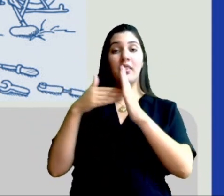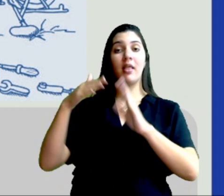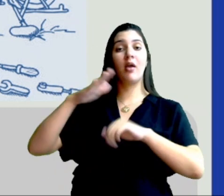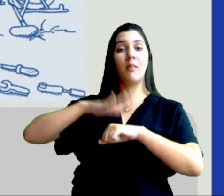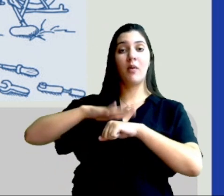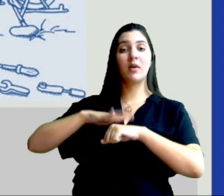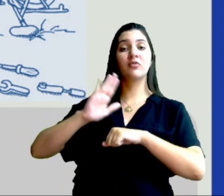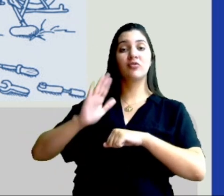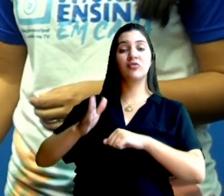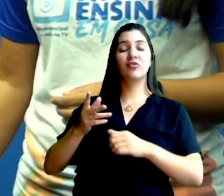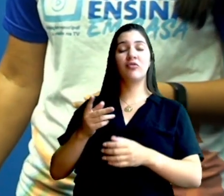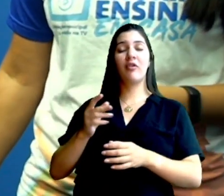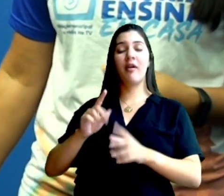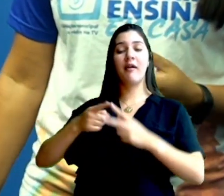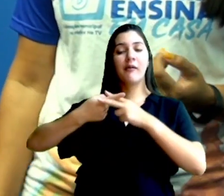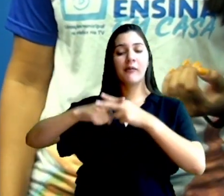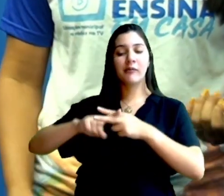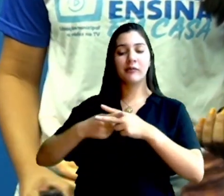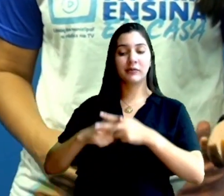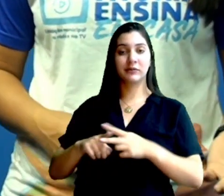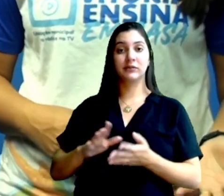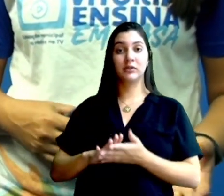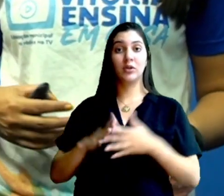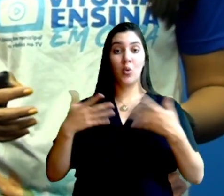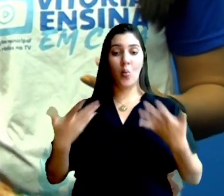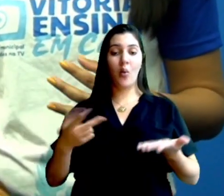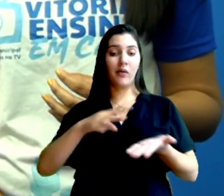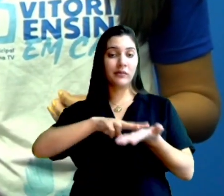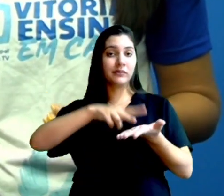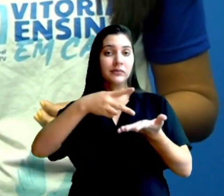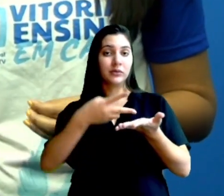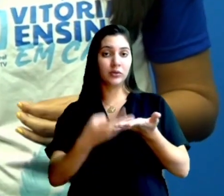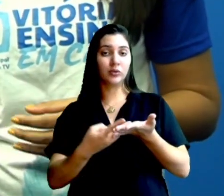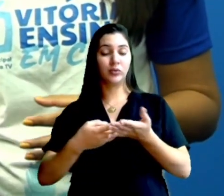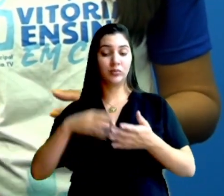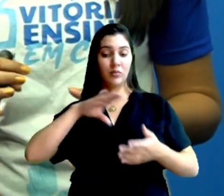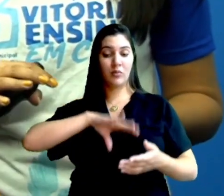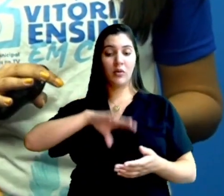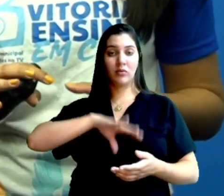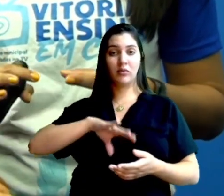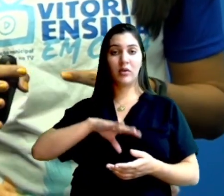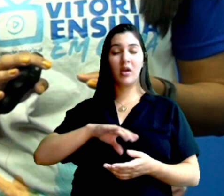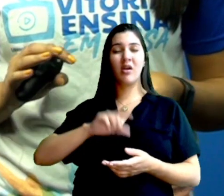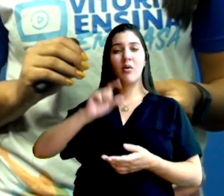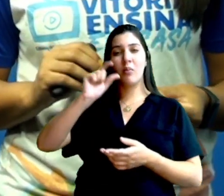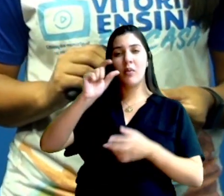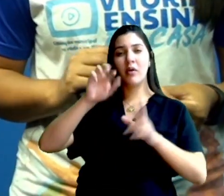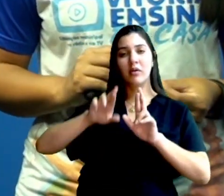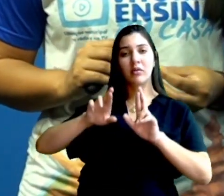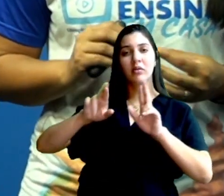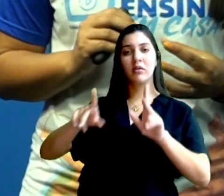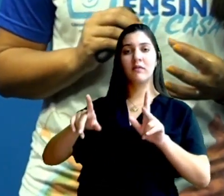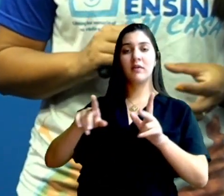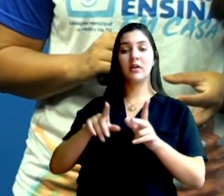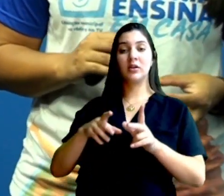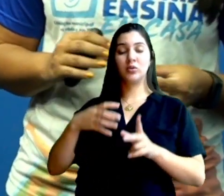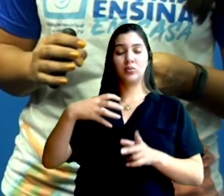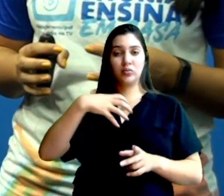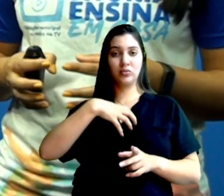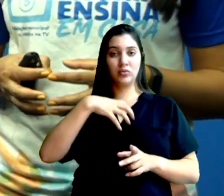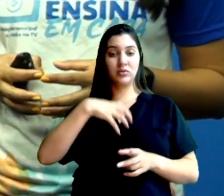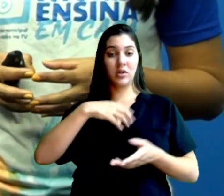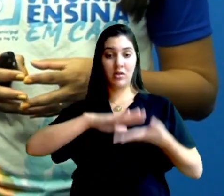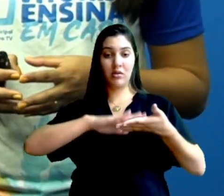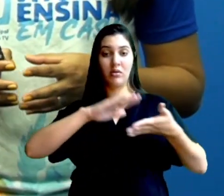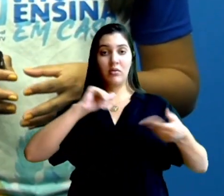terá consertado. Quando a gente traduz para o português, ele fica um pouquinho diferente do sentido